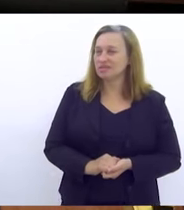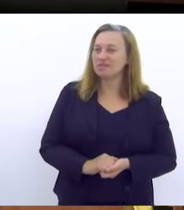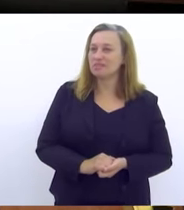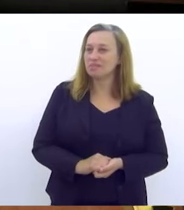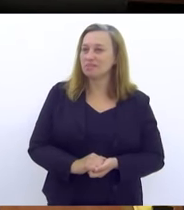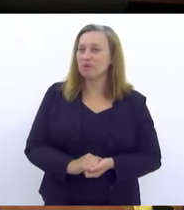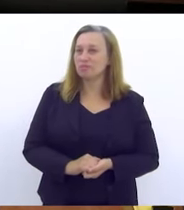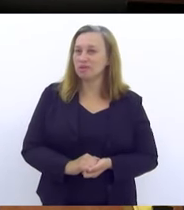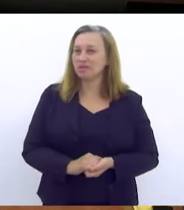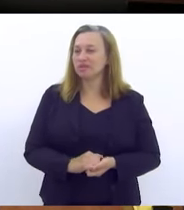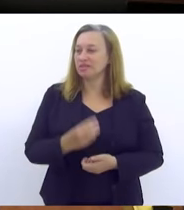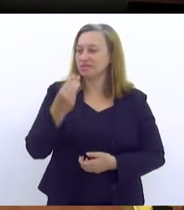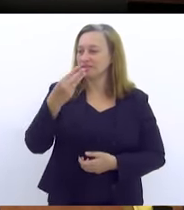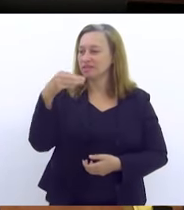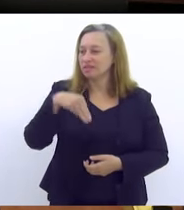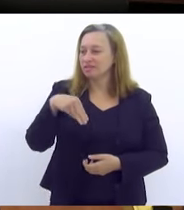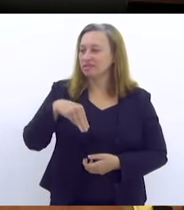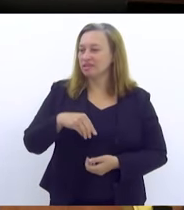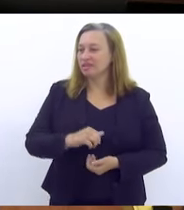Três minutos.